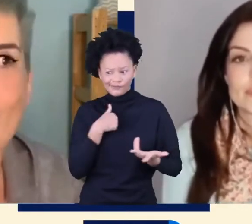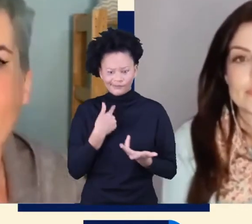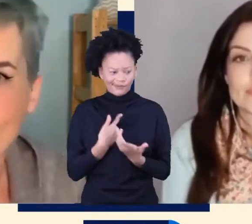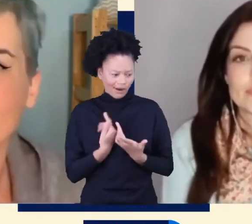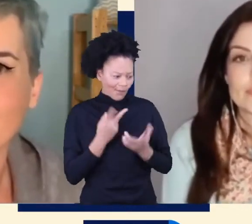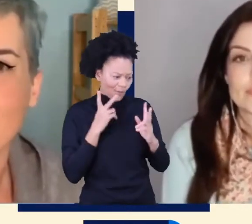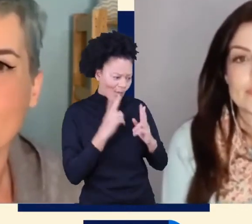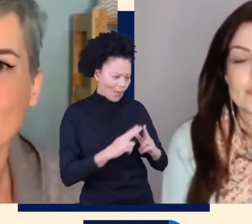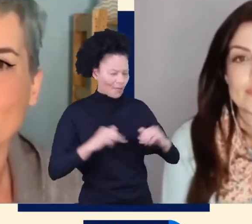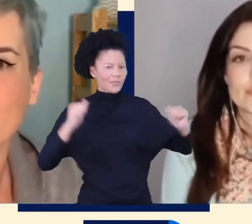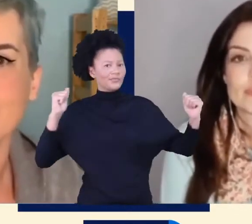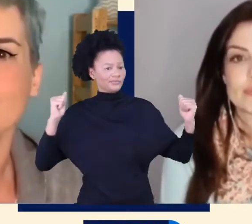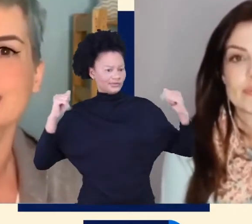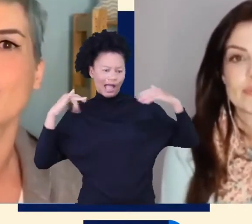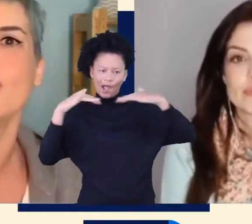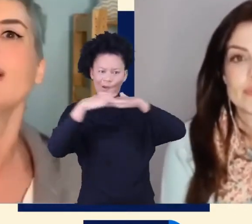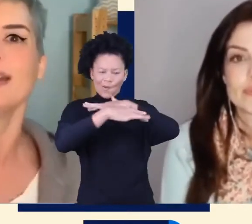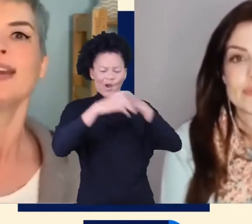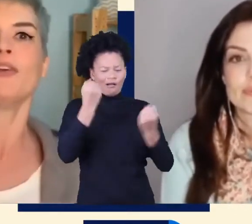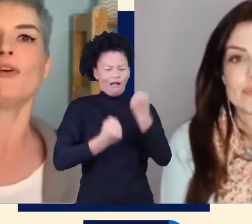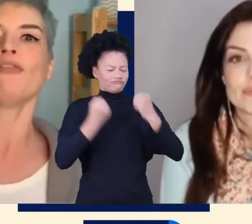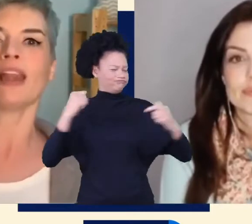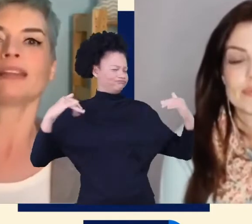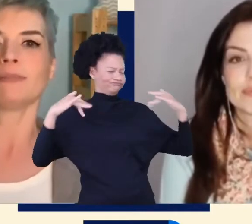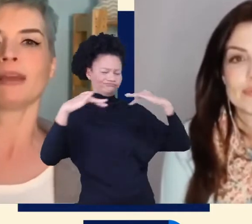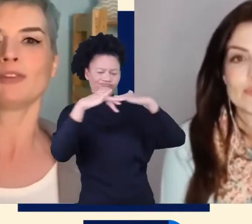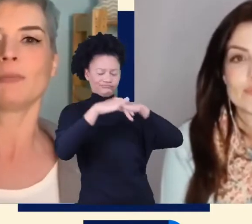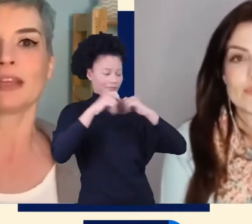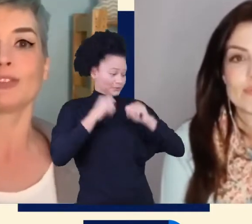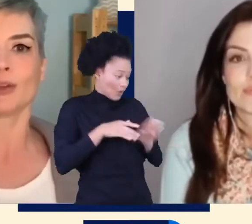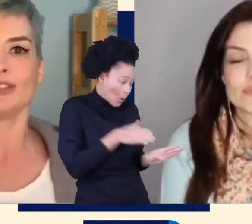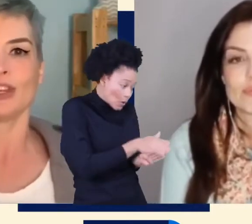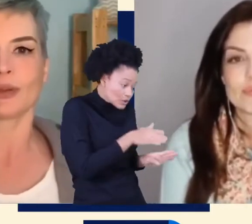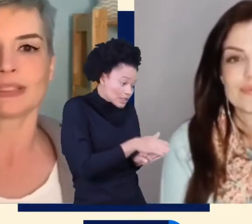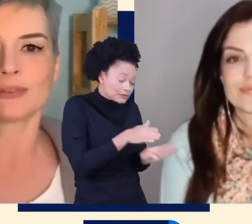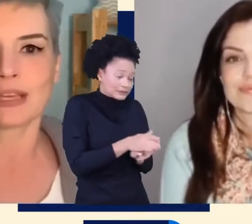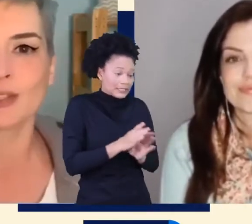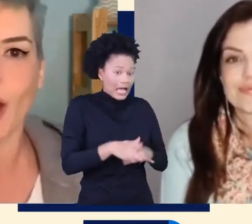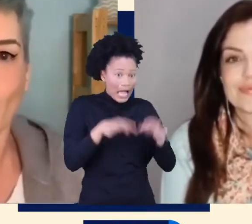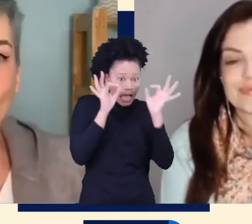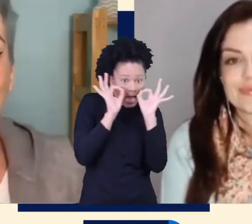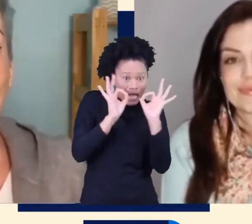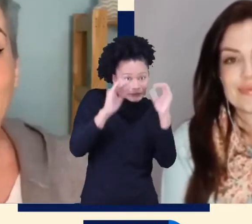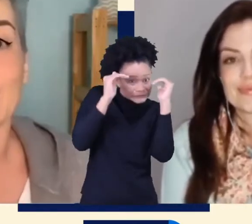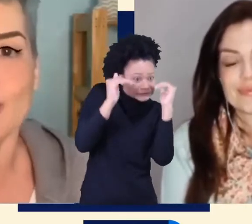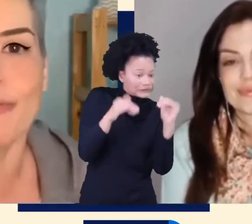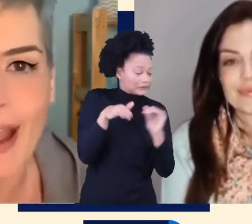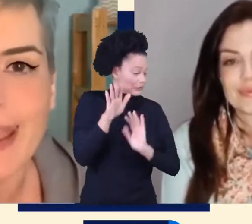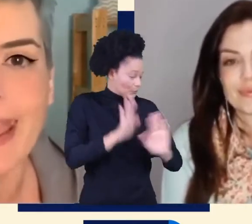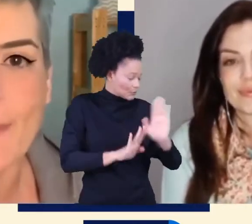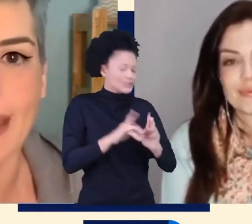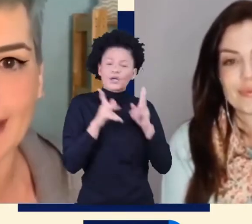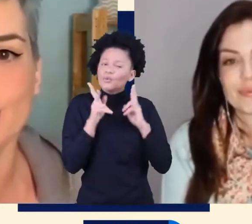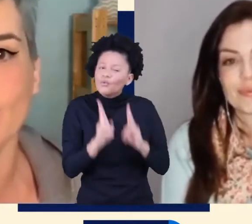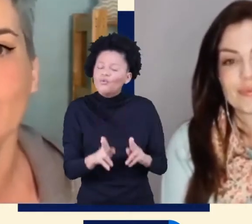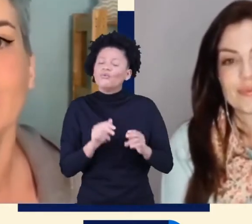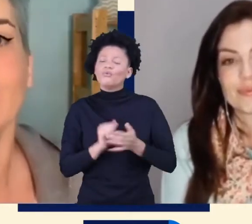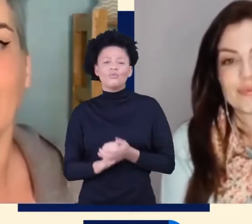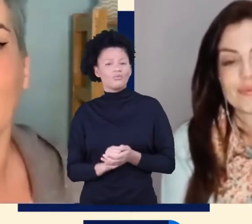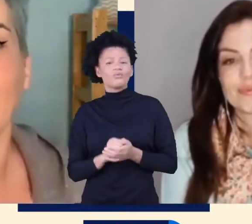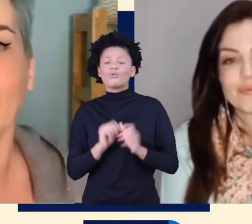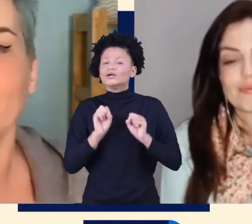que eu vou falar, porque tem que dar a mão para atravessar a rua, eu vou falar também sobre questões de educação sexual. E isso vai